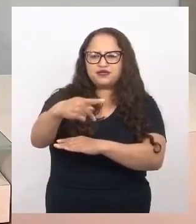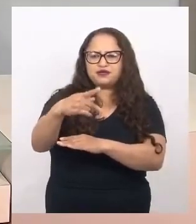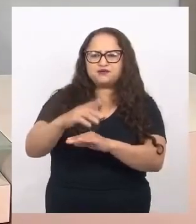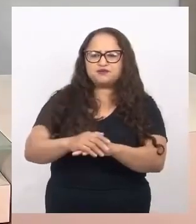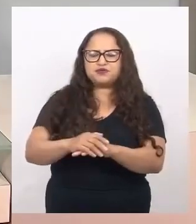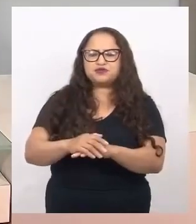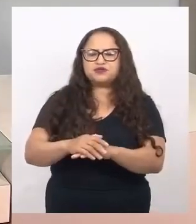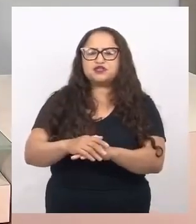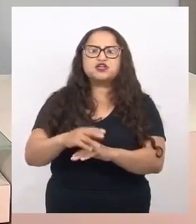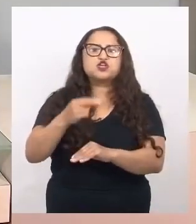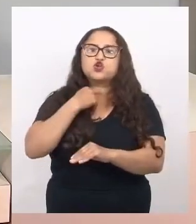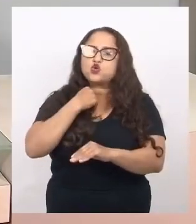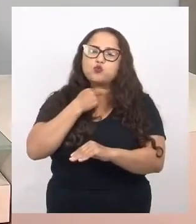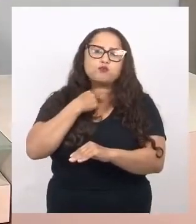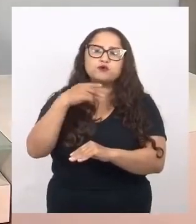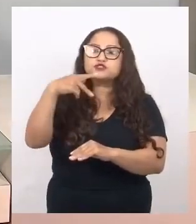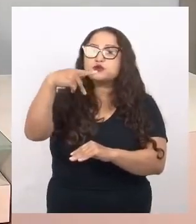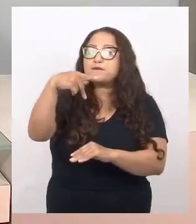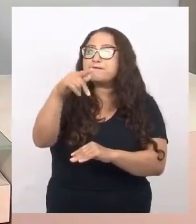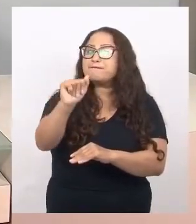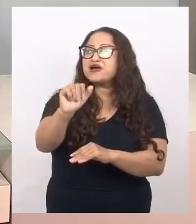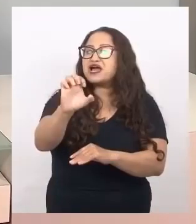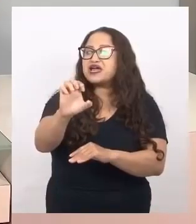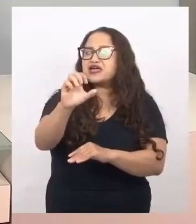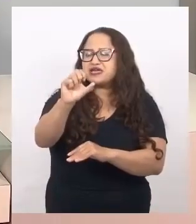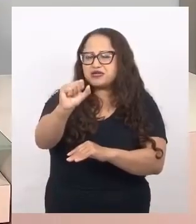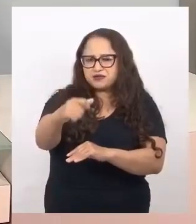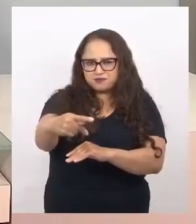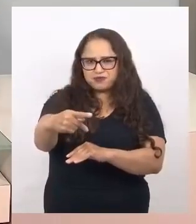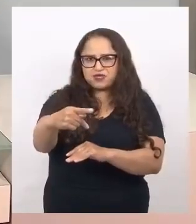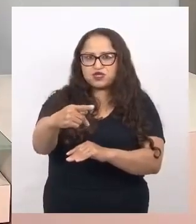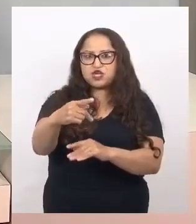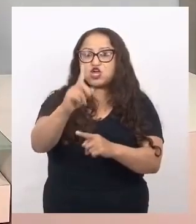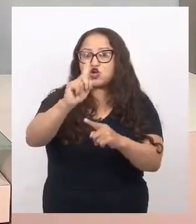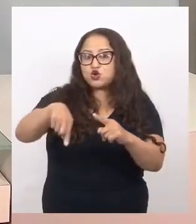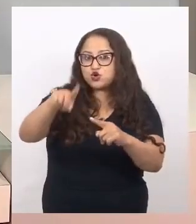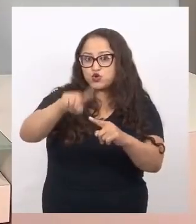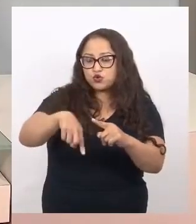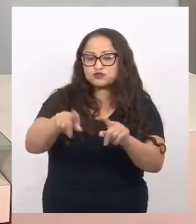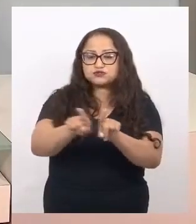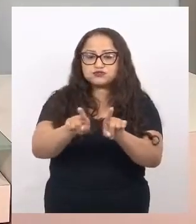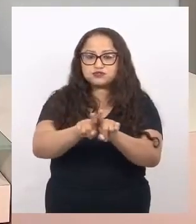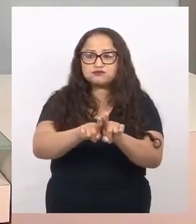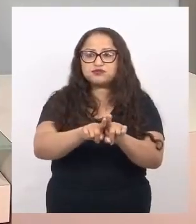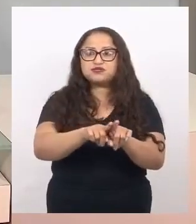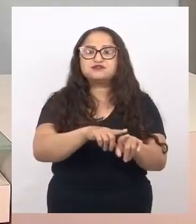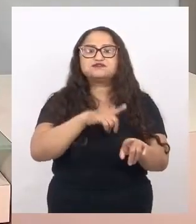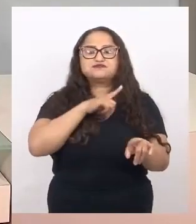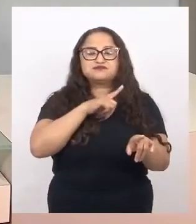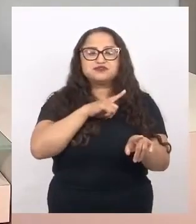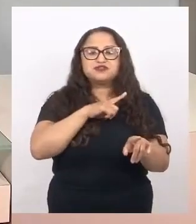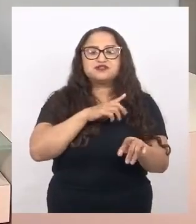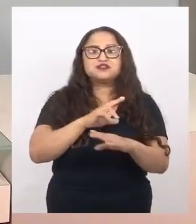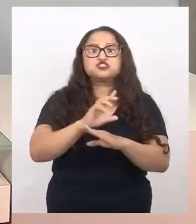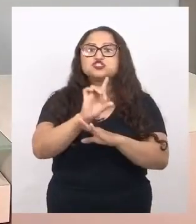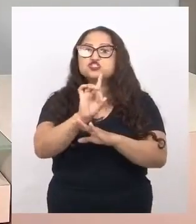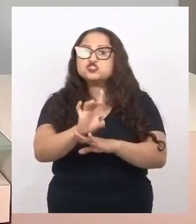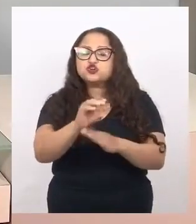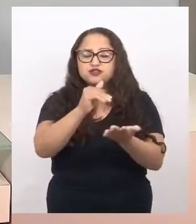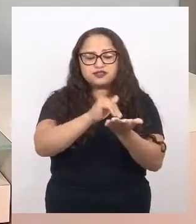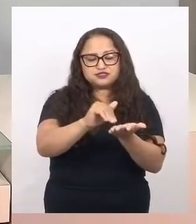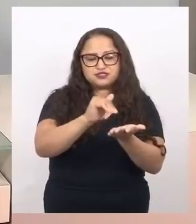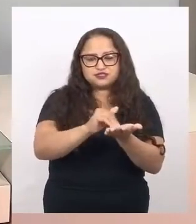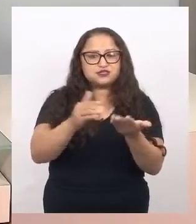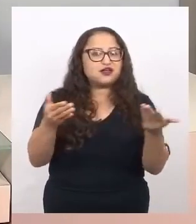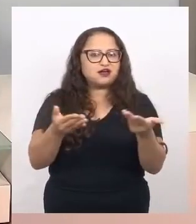vai lançar no PAEF cessação de designação e designação também, tá? Agora é só na sede,